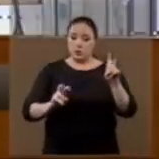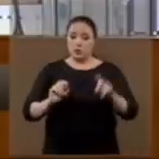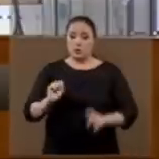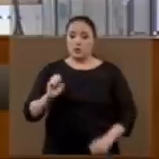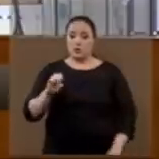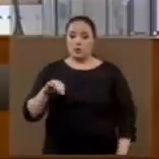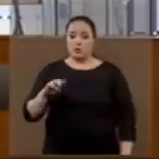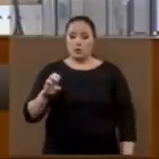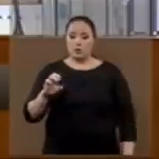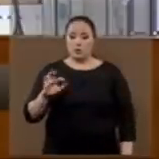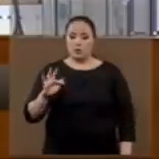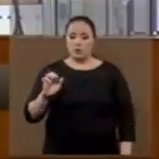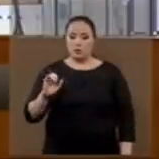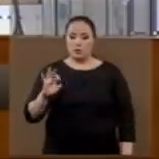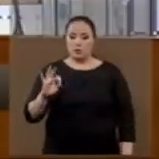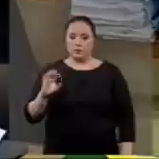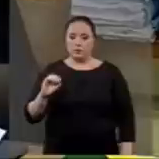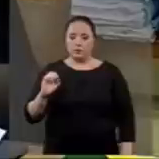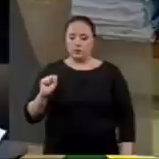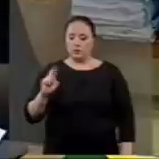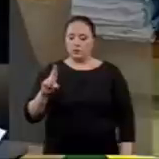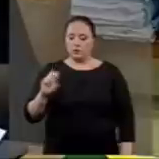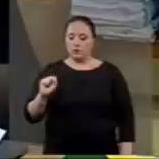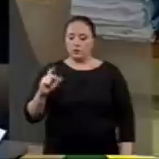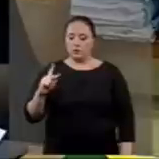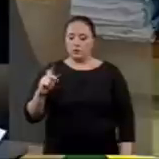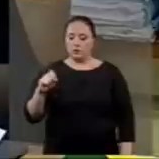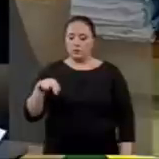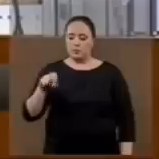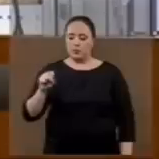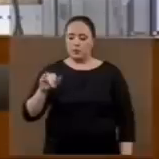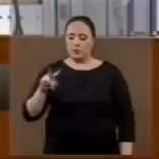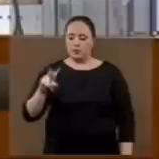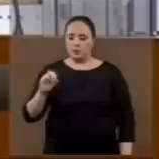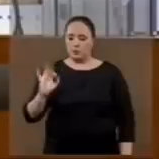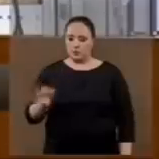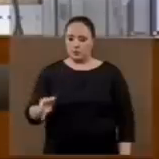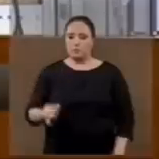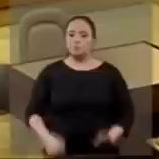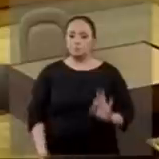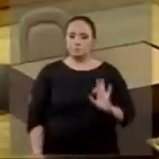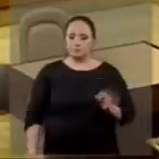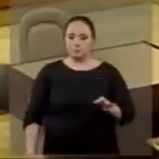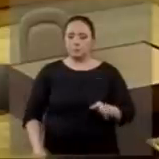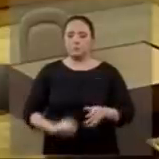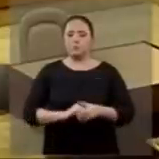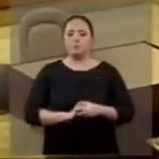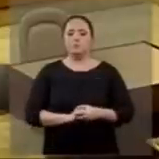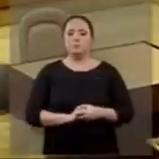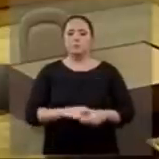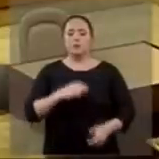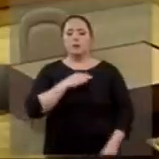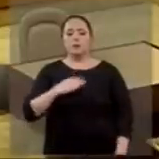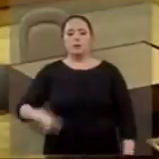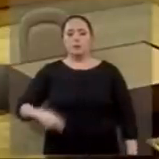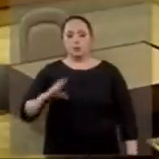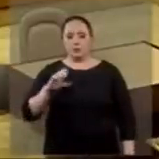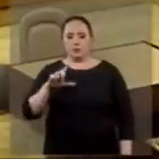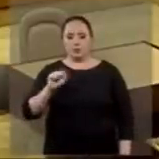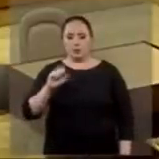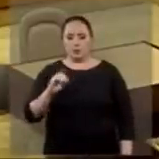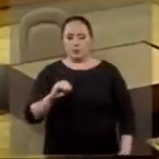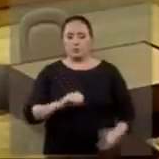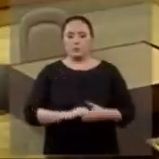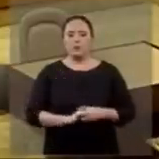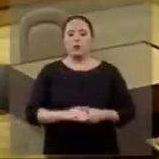efeito suspensivo. É excluindo, né? Exatamente isso. Ministro Celso de Mello. Senhora Presidente,